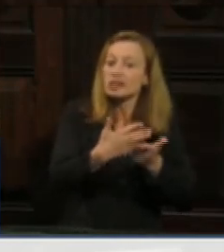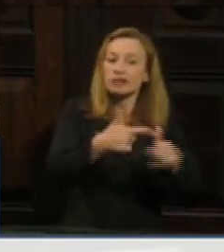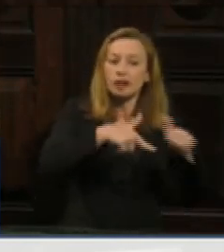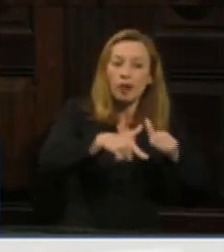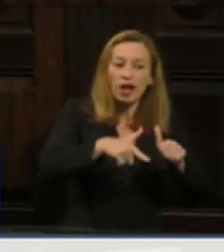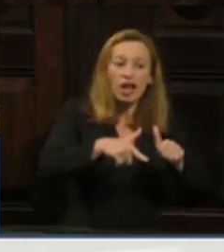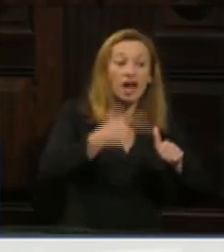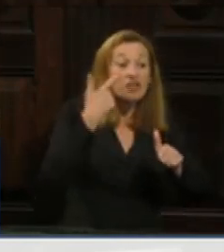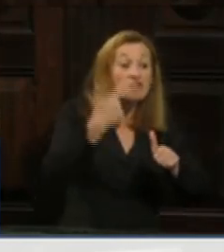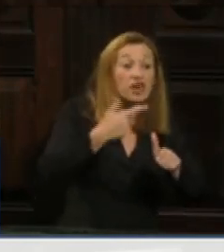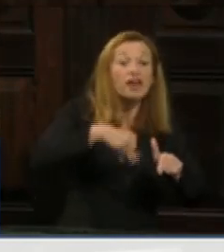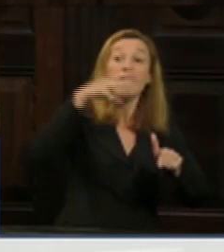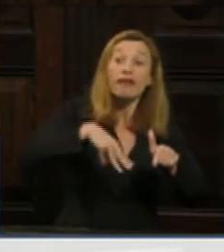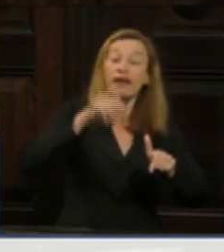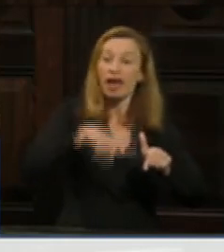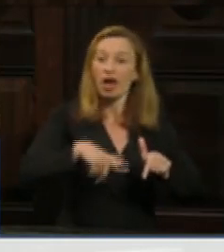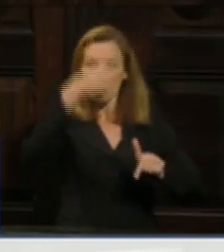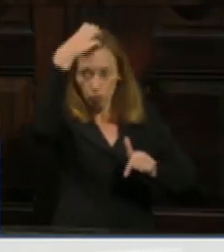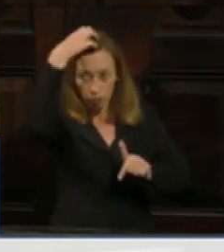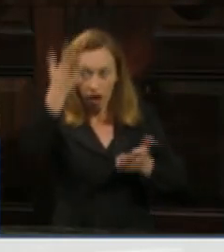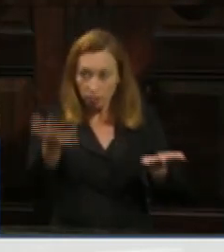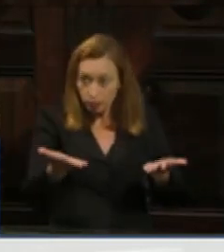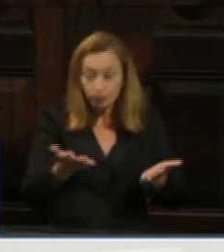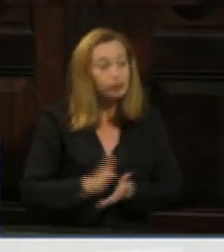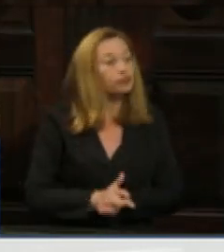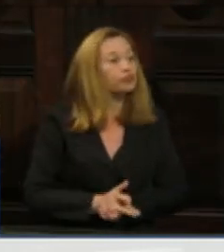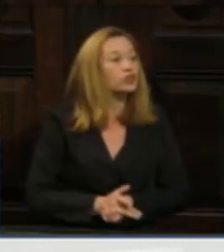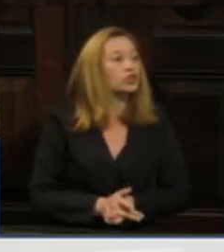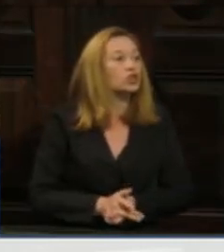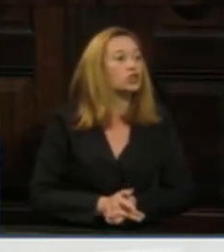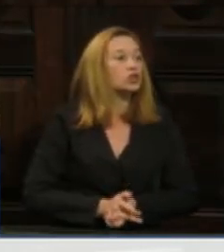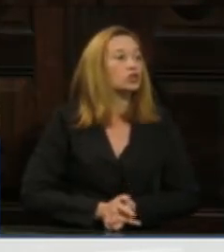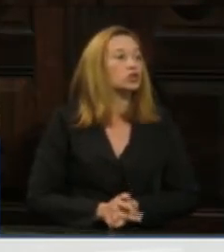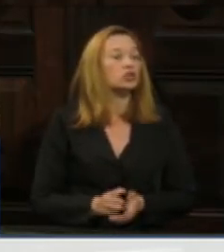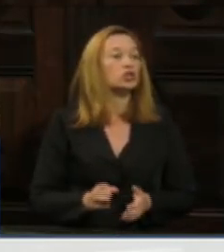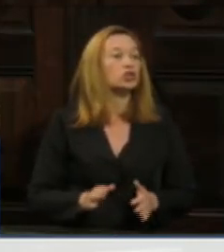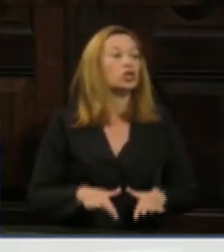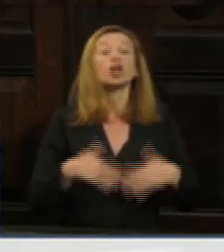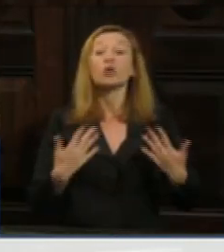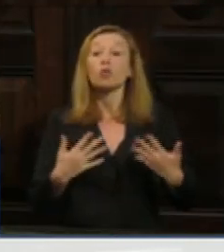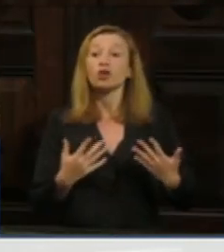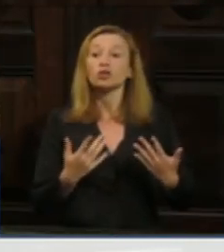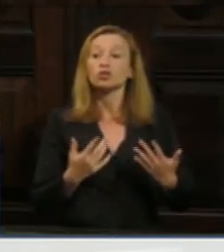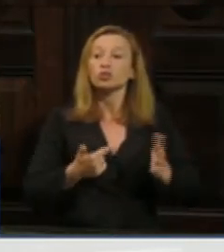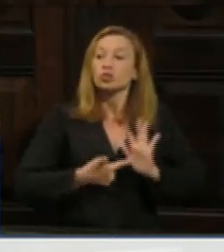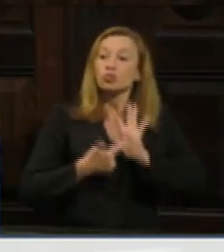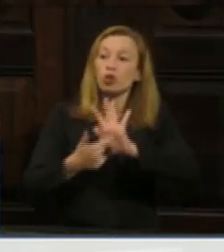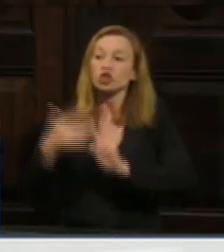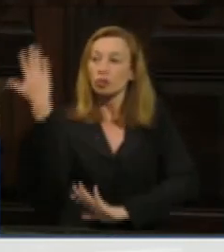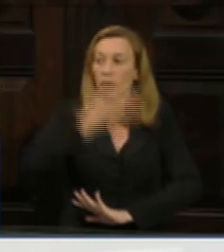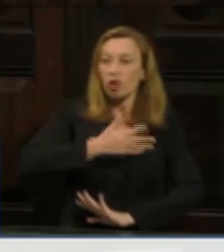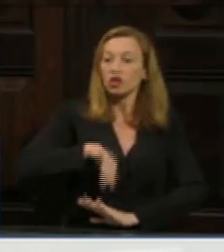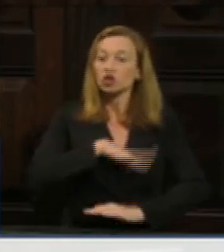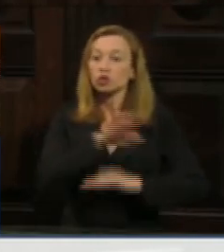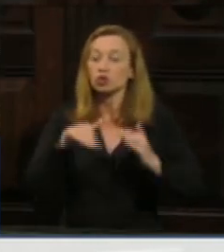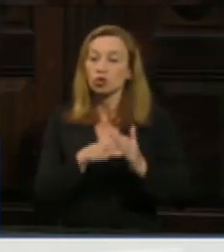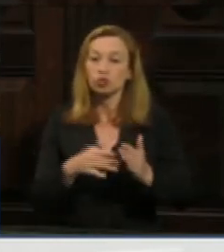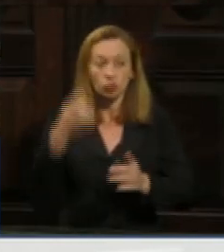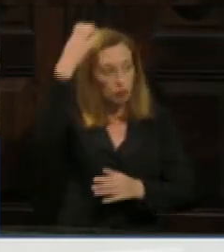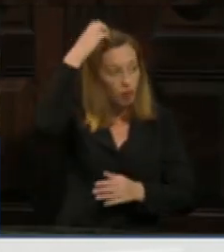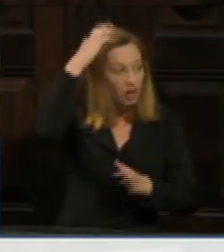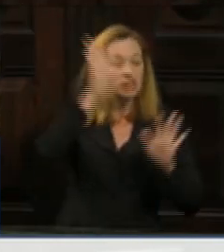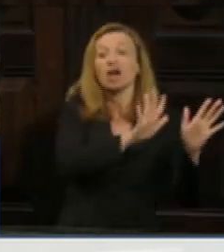prejuízo, principalmente a quem respeita muito a coisa pública e quem acredita que